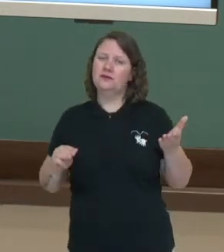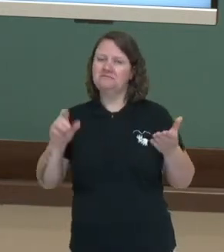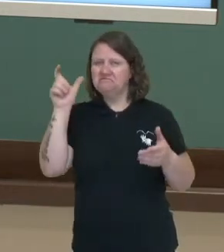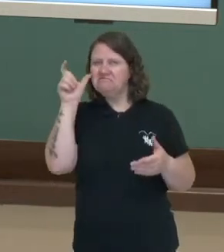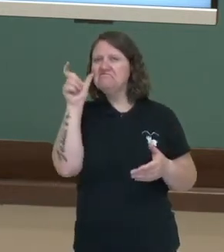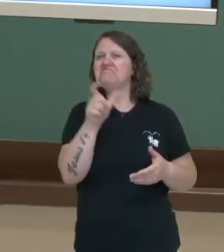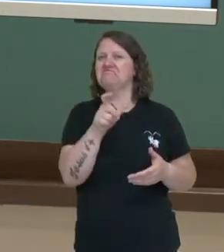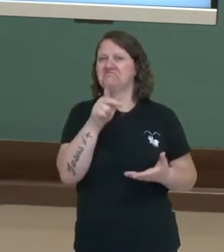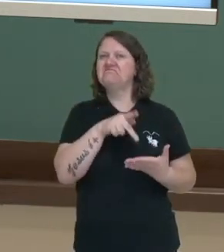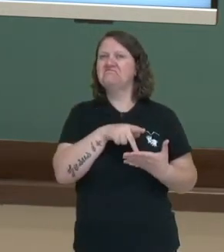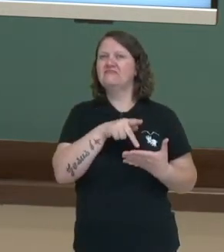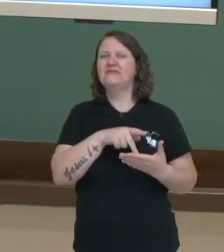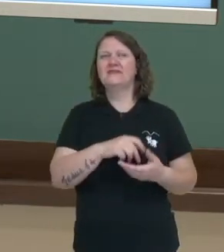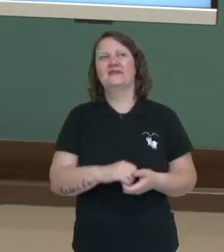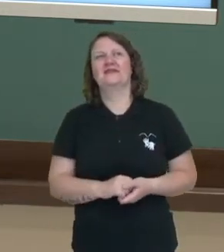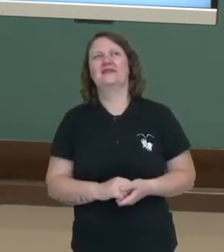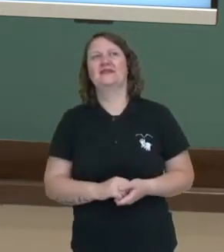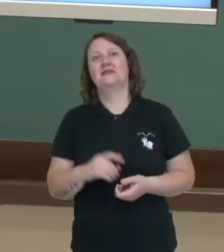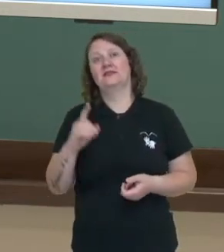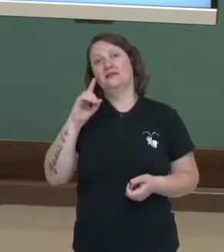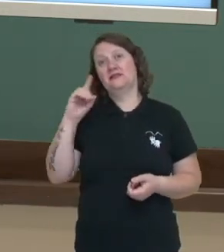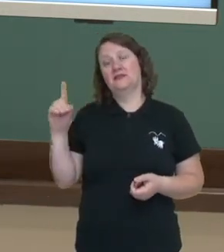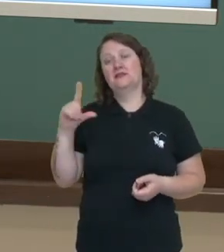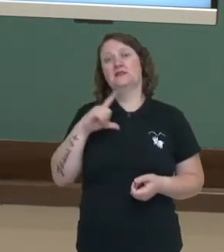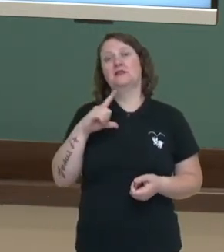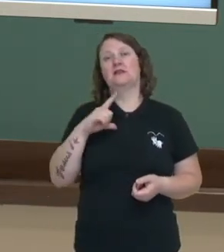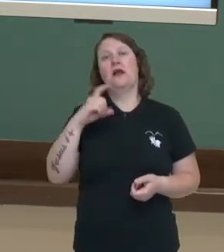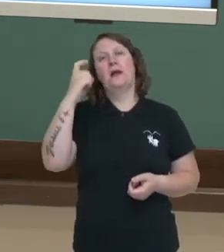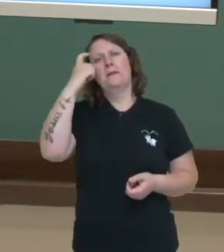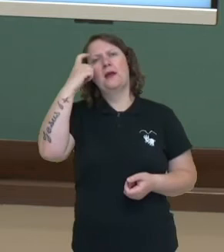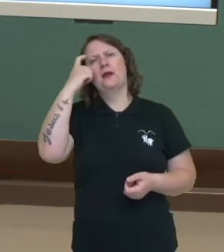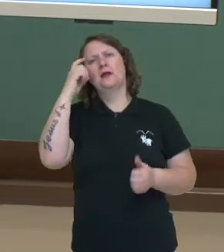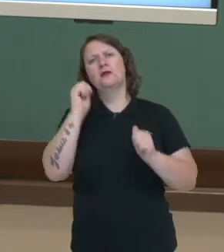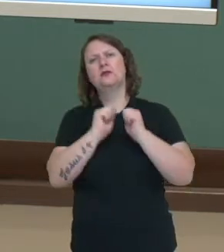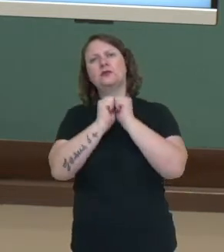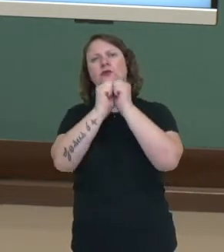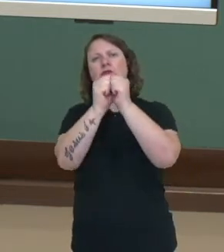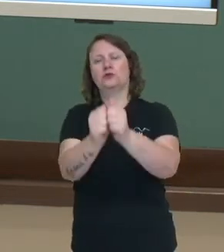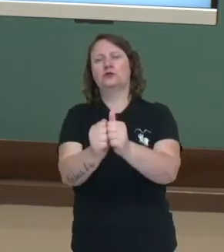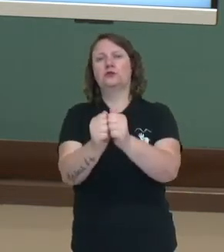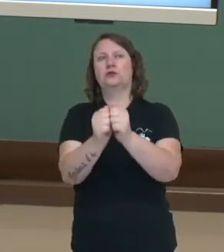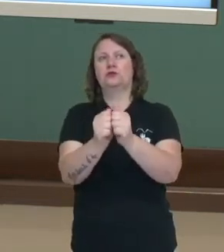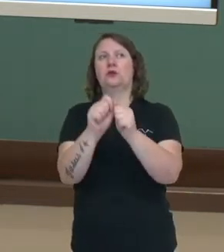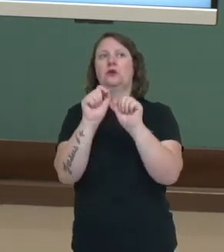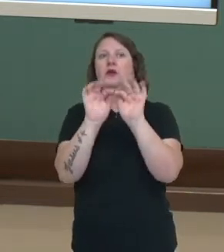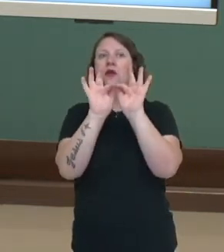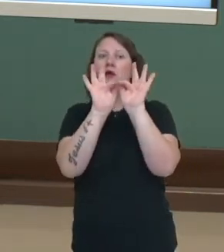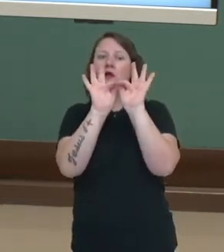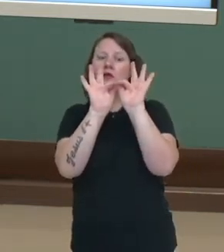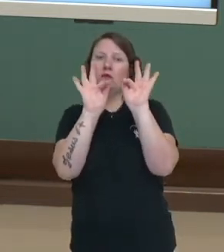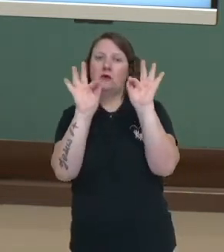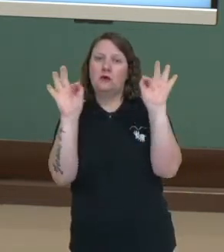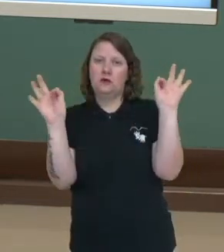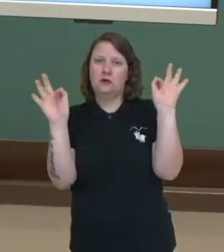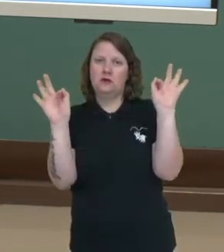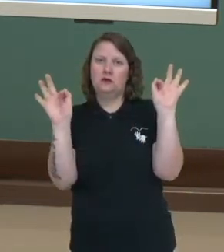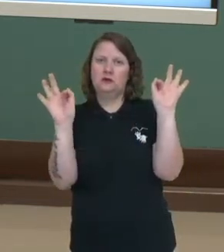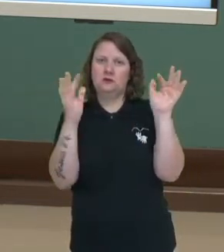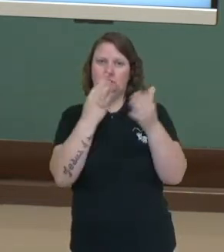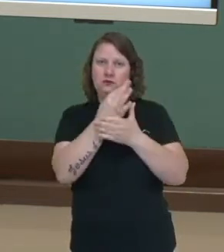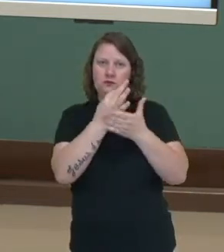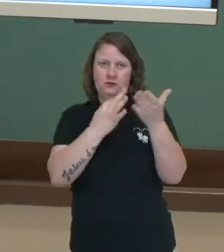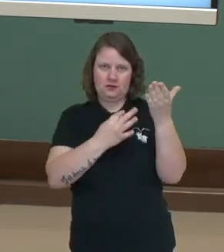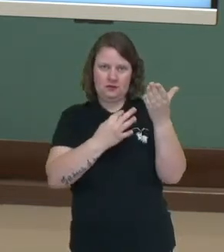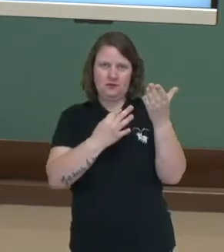né? Seguindo, temos um Pensando Juntos, a respeito de uma frase retirada aí da